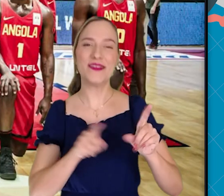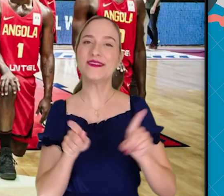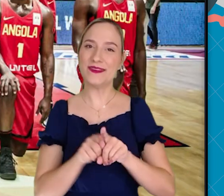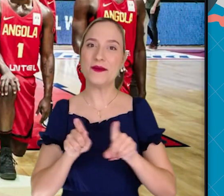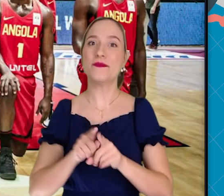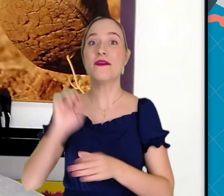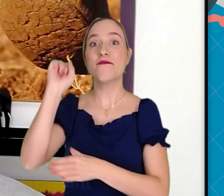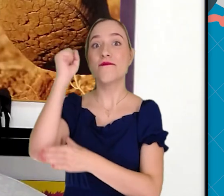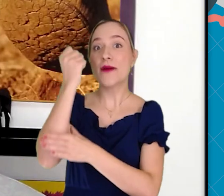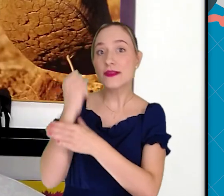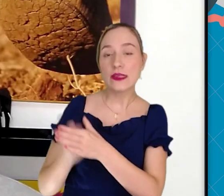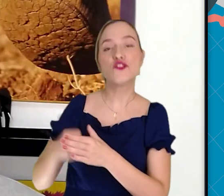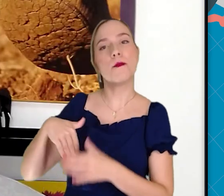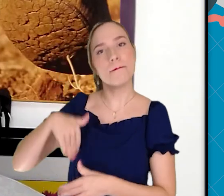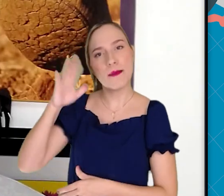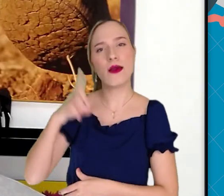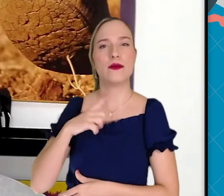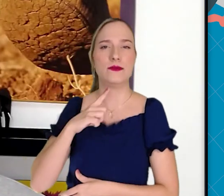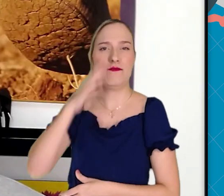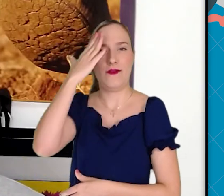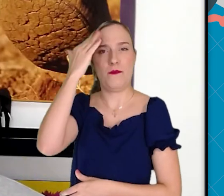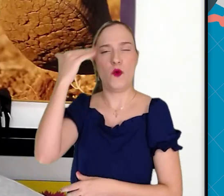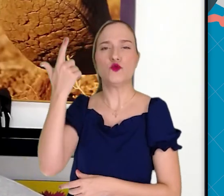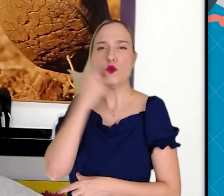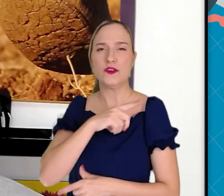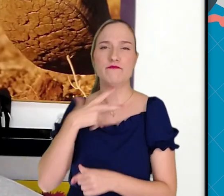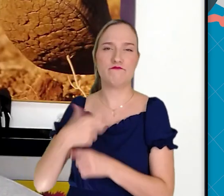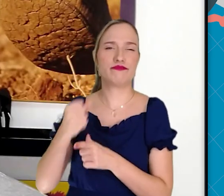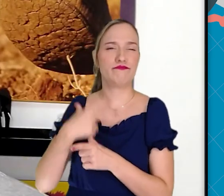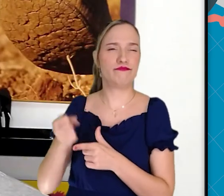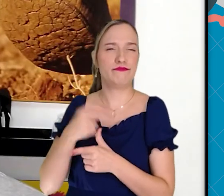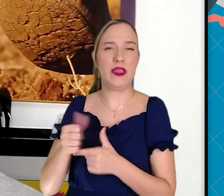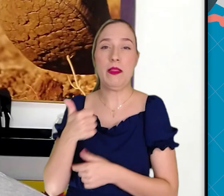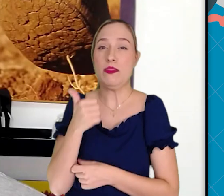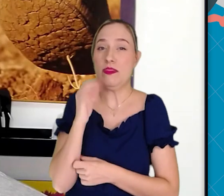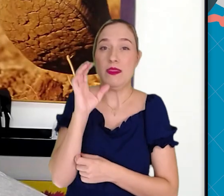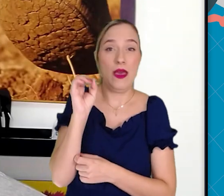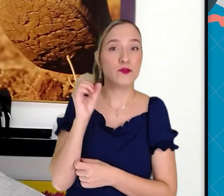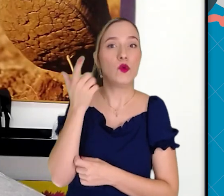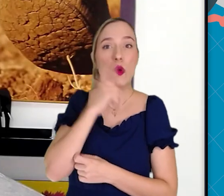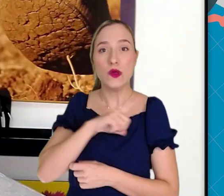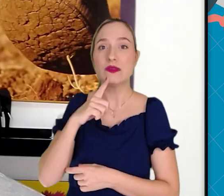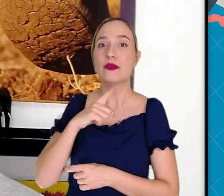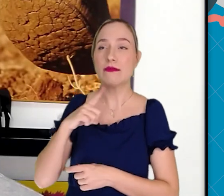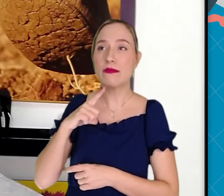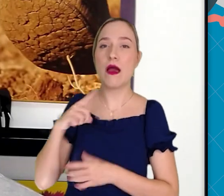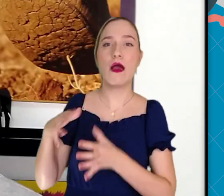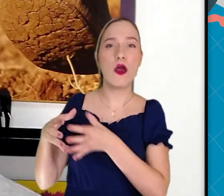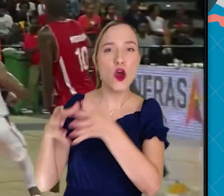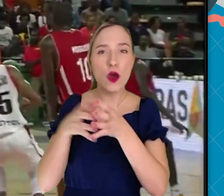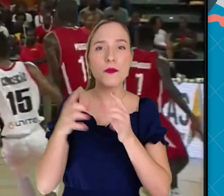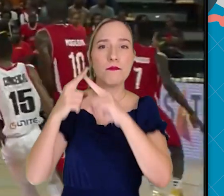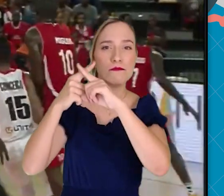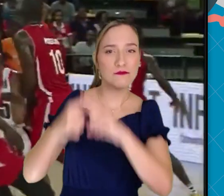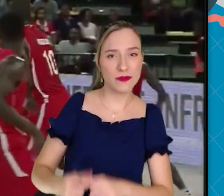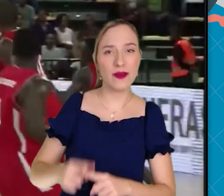mais vitorioso, com 10 conquistas consecutivas nos campeonatos africanos de